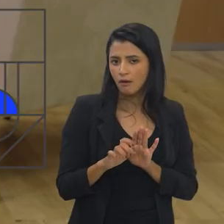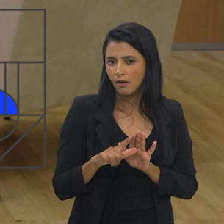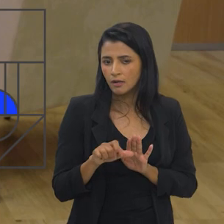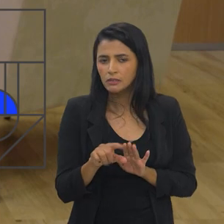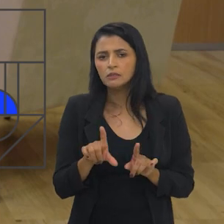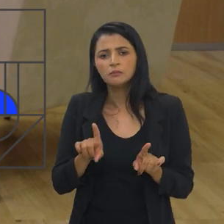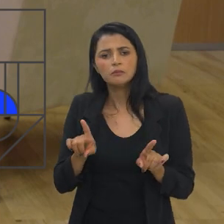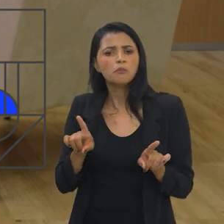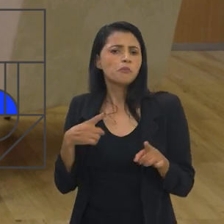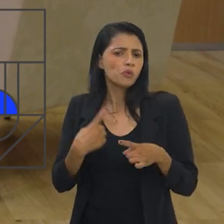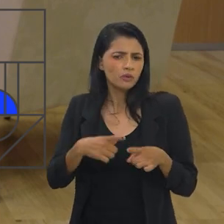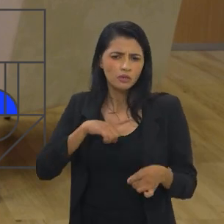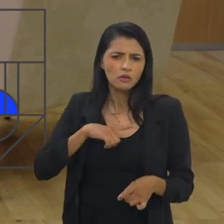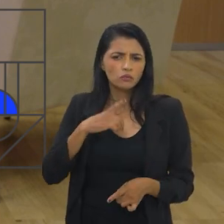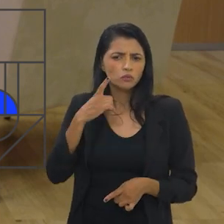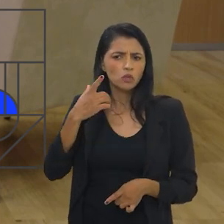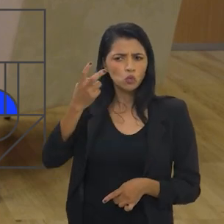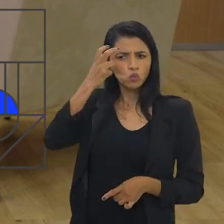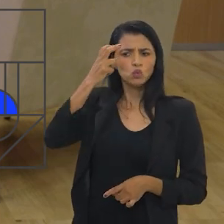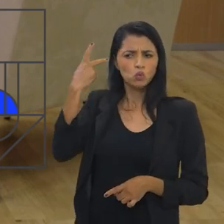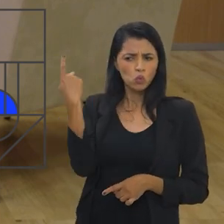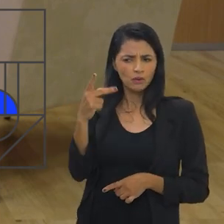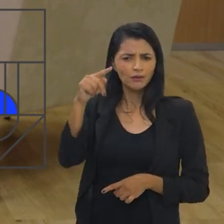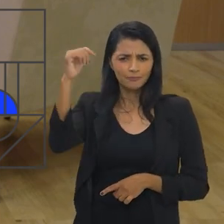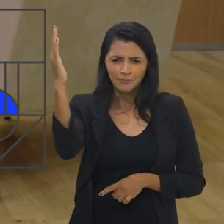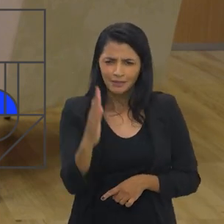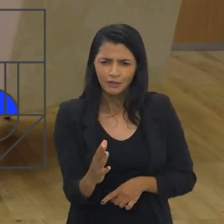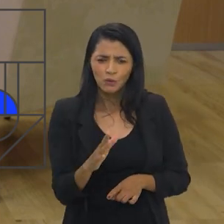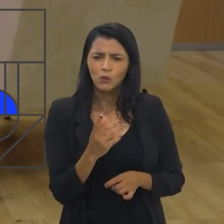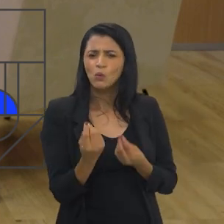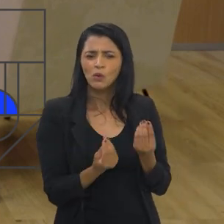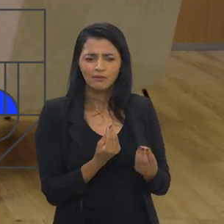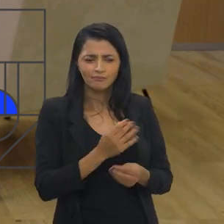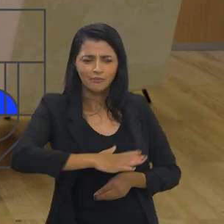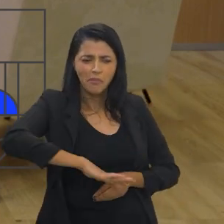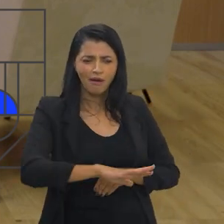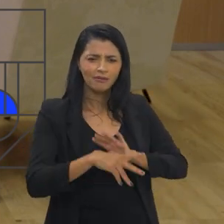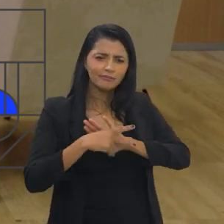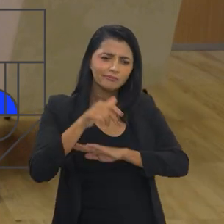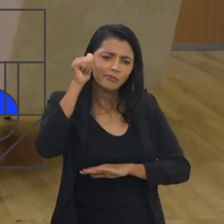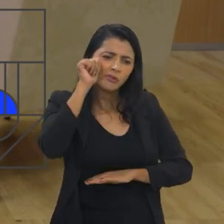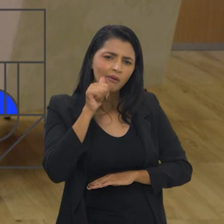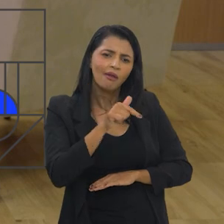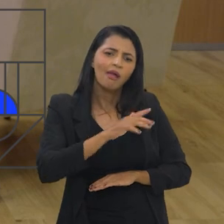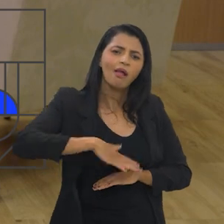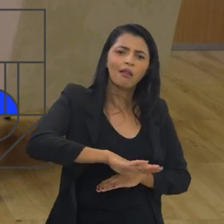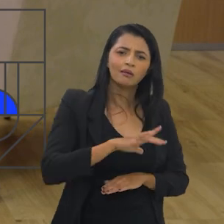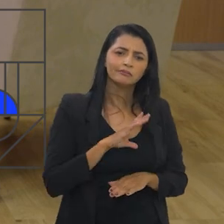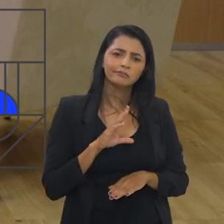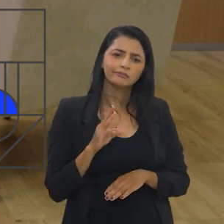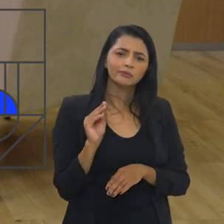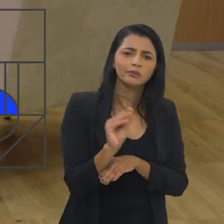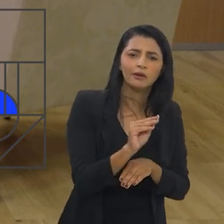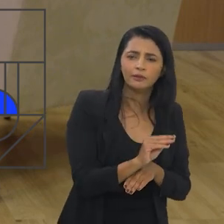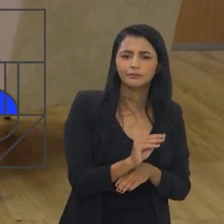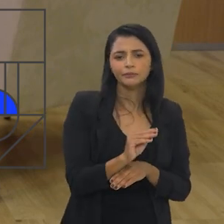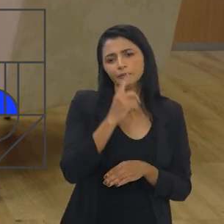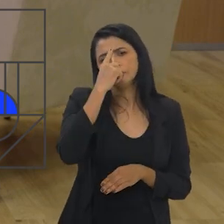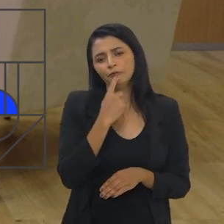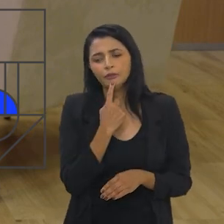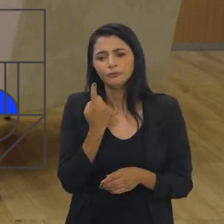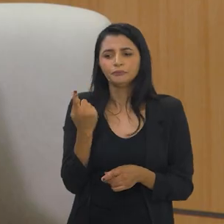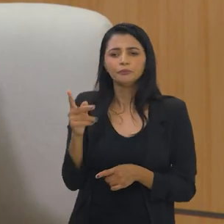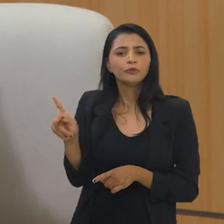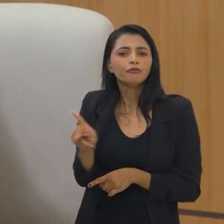nós temos uma cultura no Brasil que o espaço da mulher é aquele da continuidade do cuidado